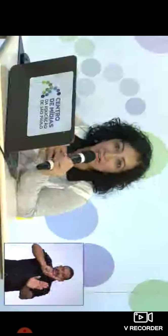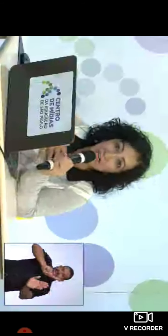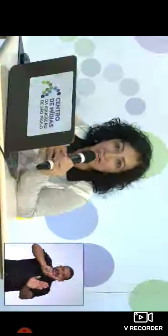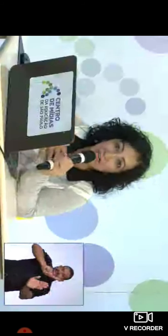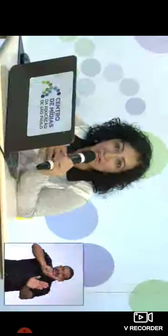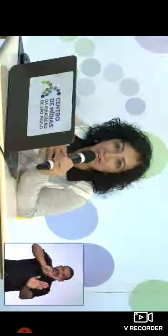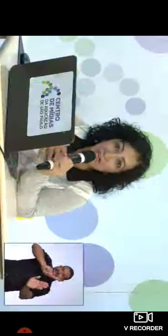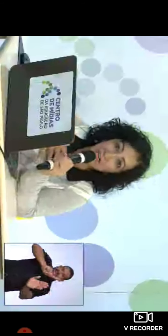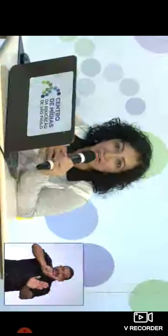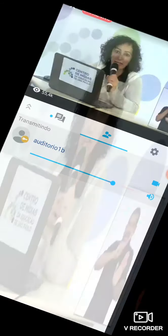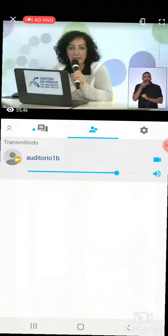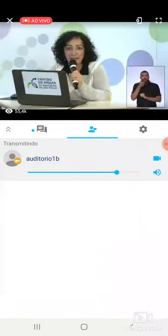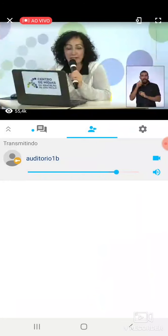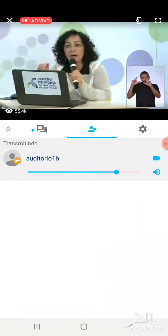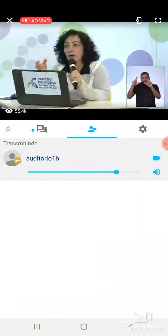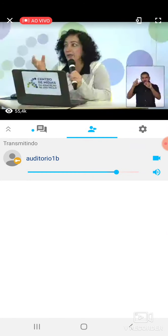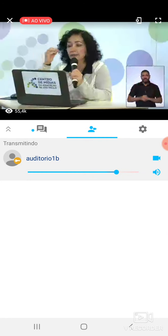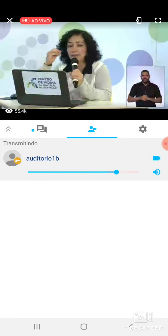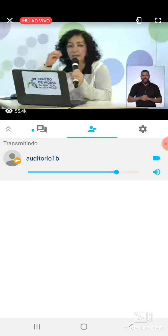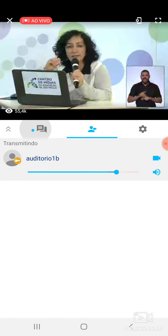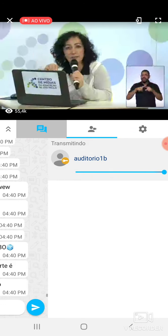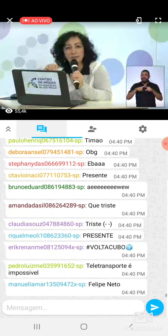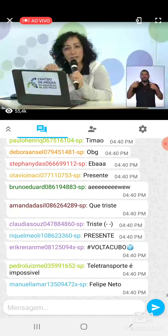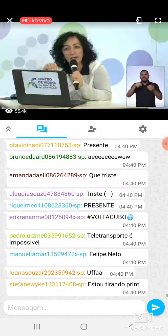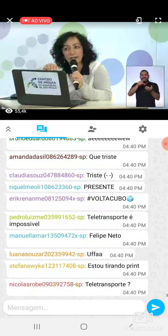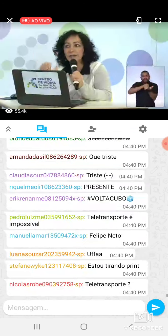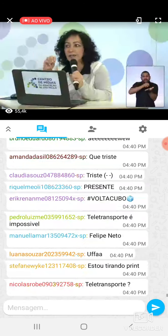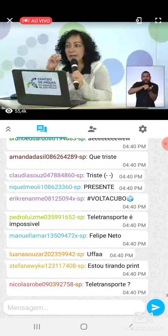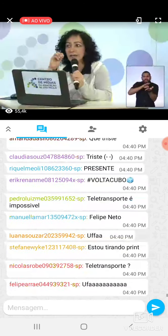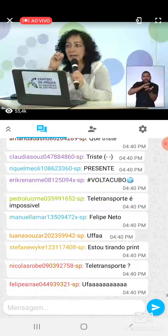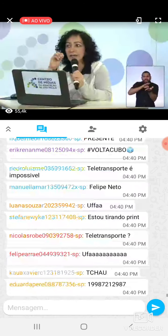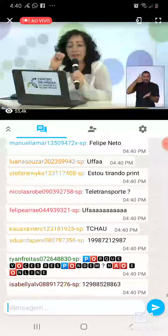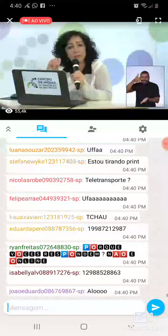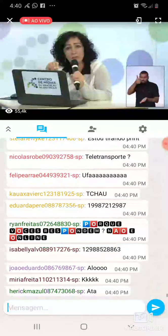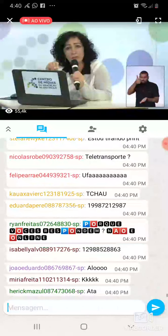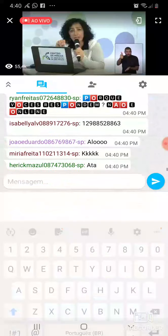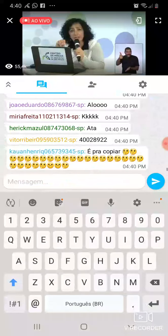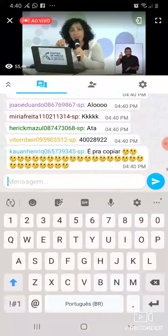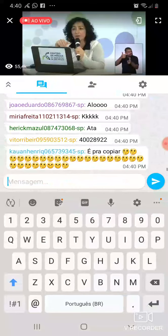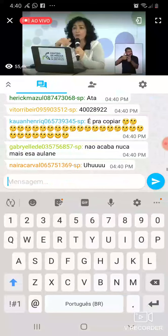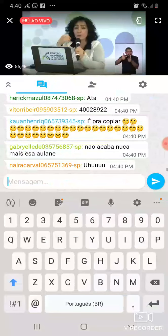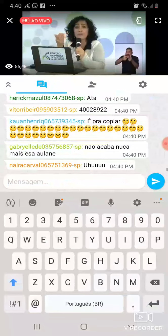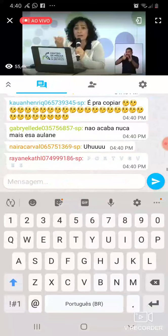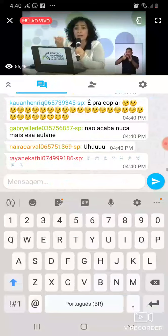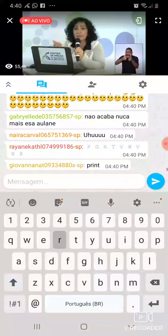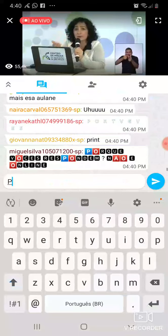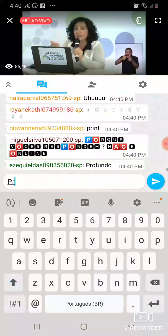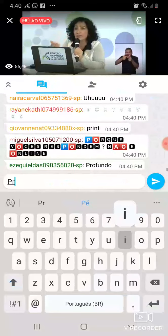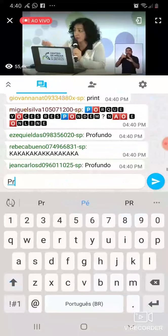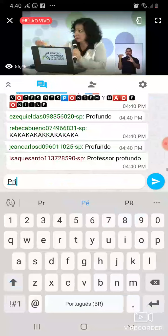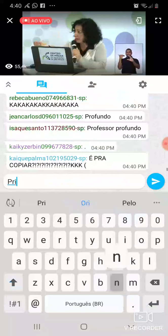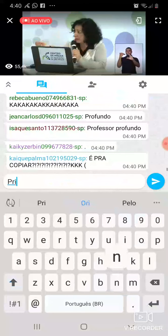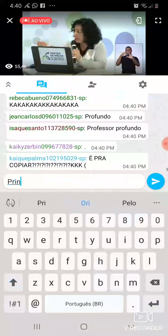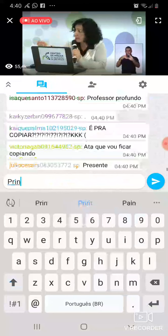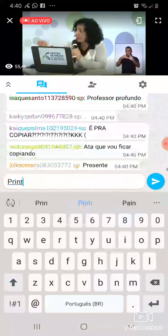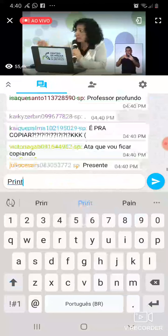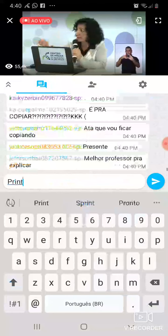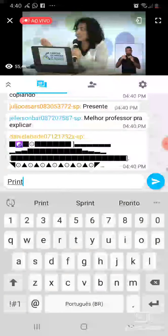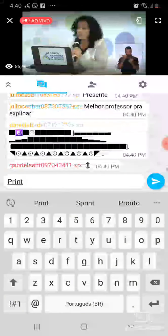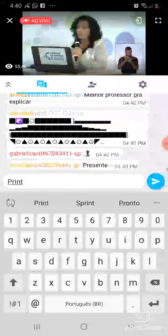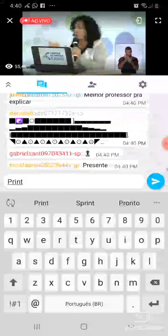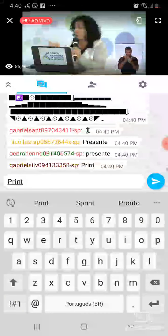um print na tela do celular. Exatamente. Agora, não tem celular, não tem problema. Nós vamos enviar para vocês o material, né,